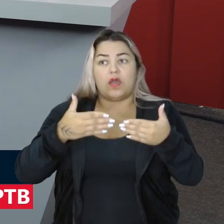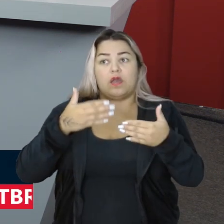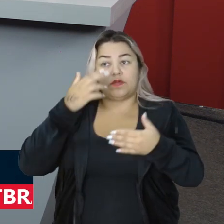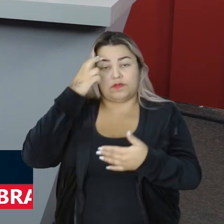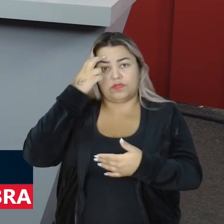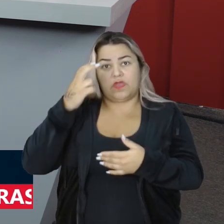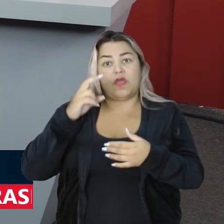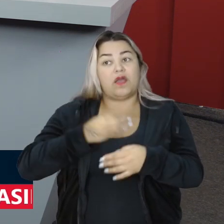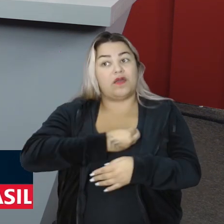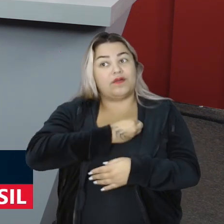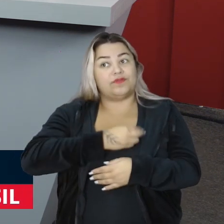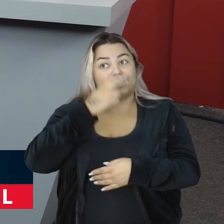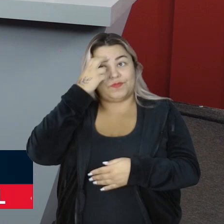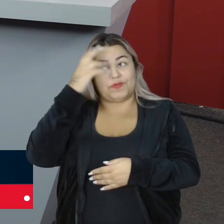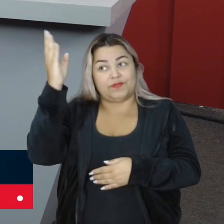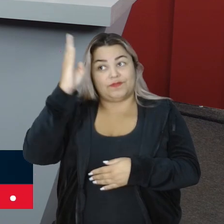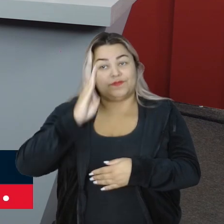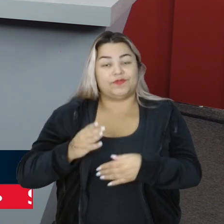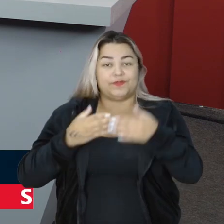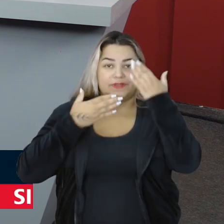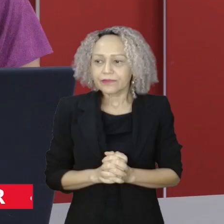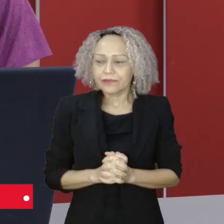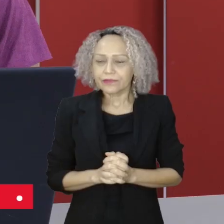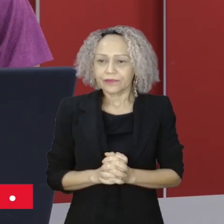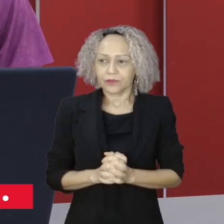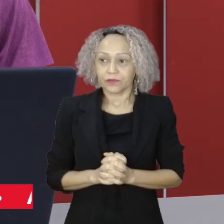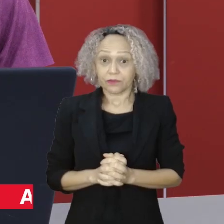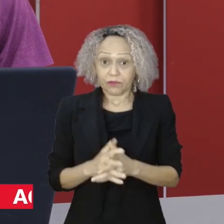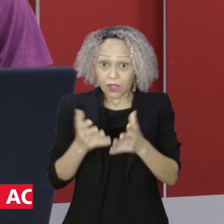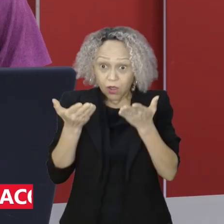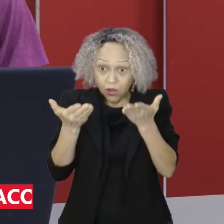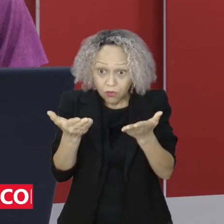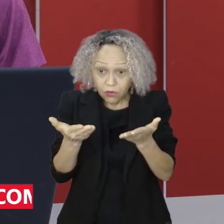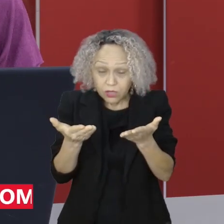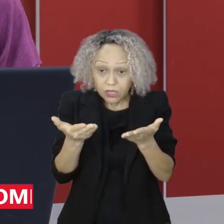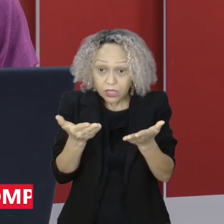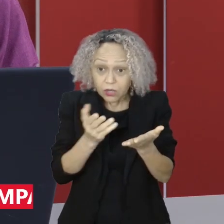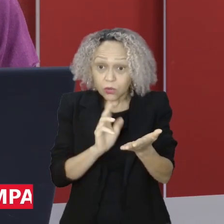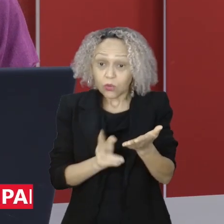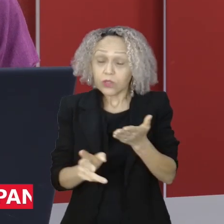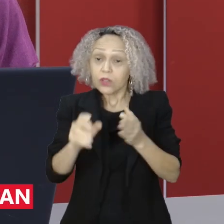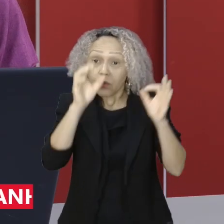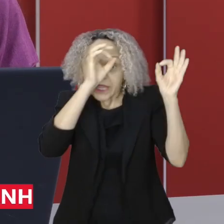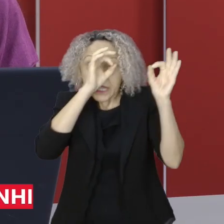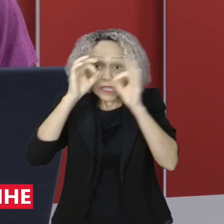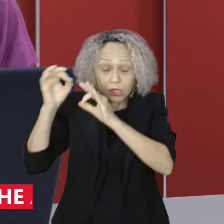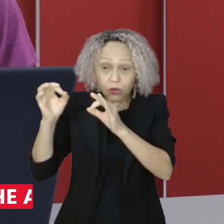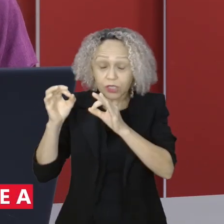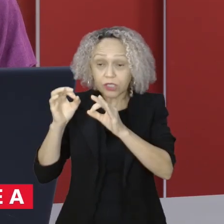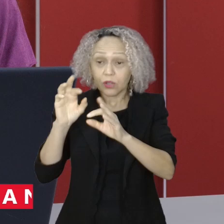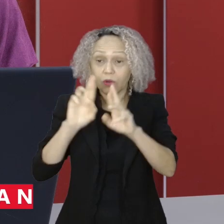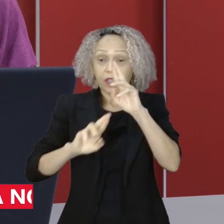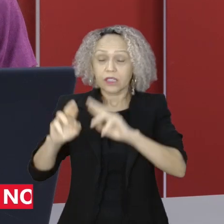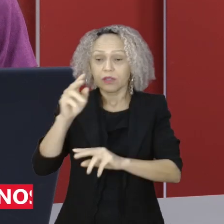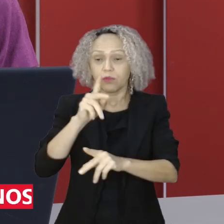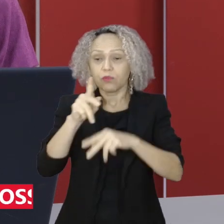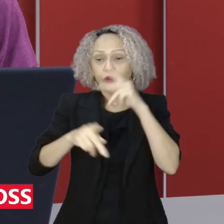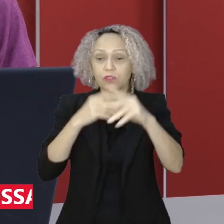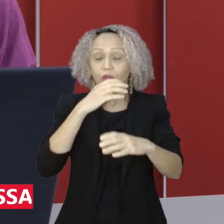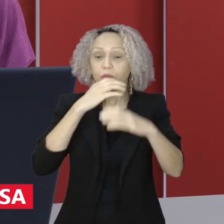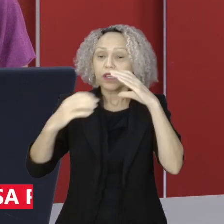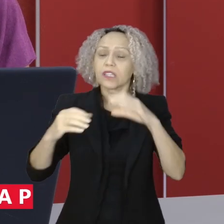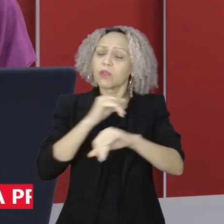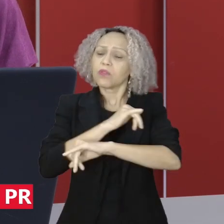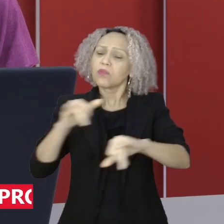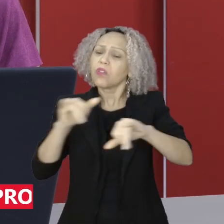cultura brasileira. Muito obrigada. A cultura brasileira, obrigado. E você continua em sintonia com a Rede Povo de Comunicação para mais